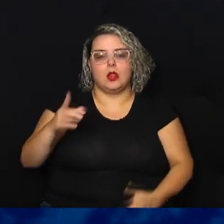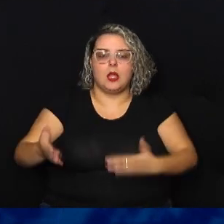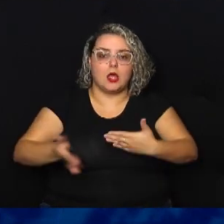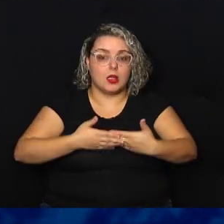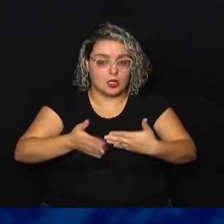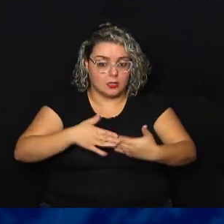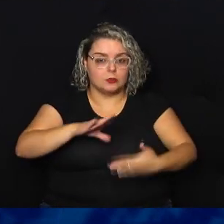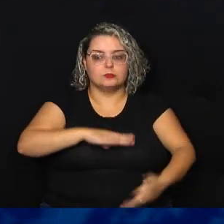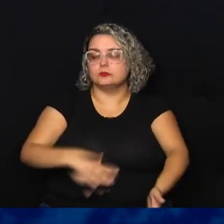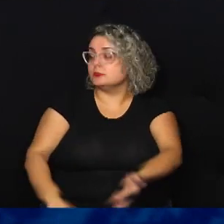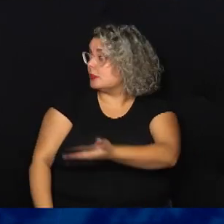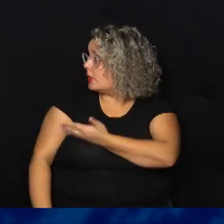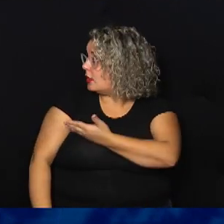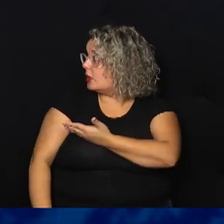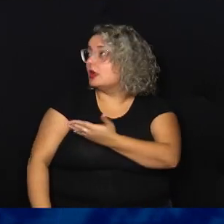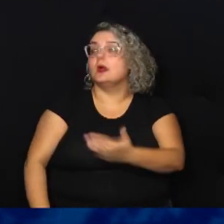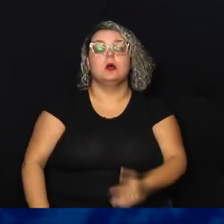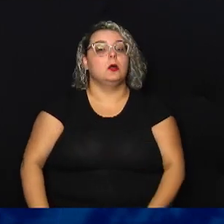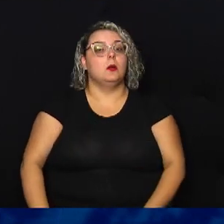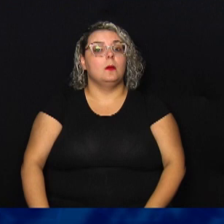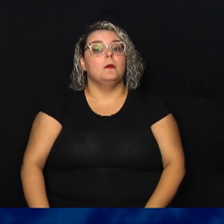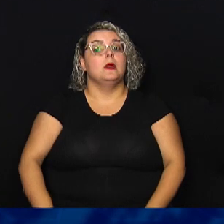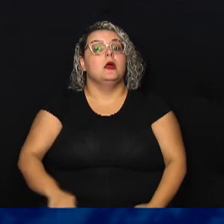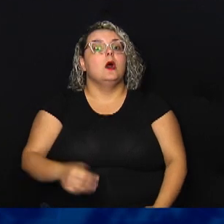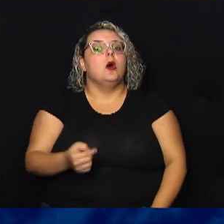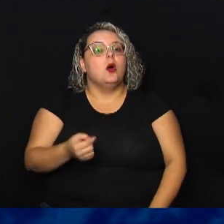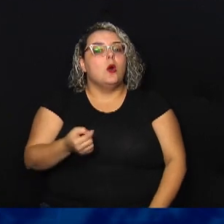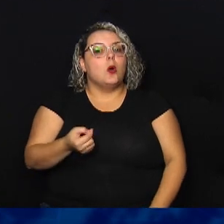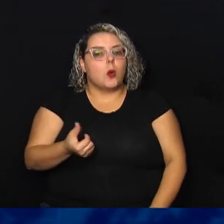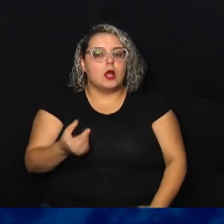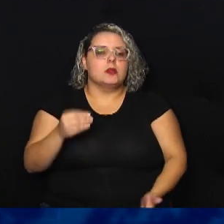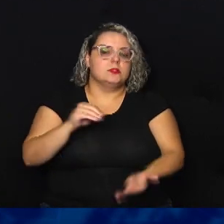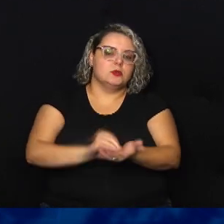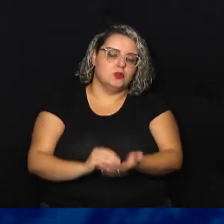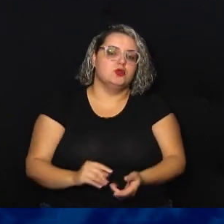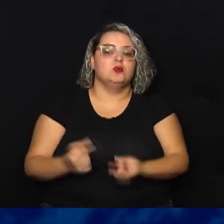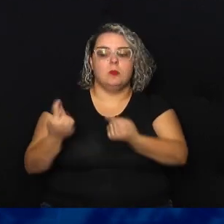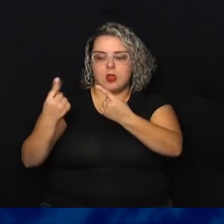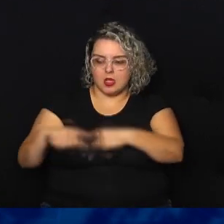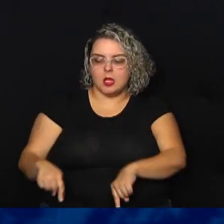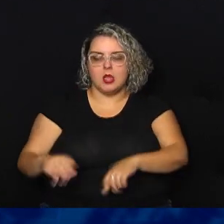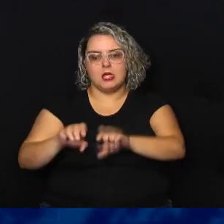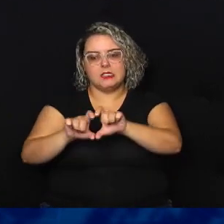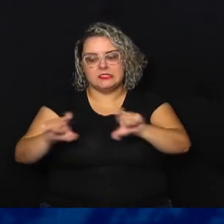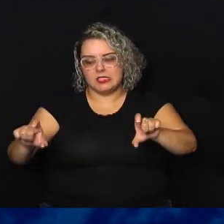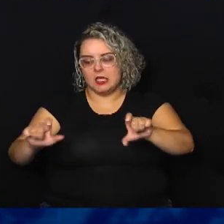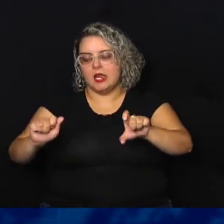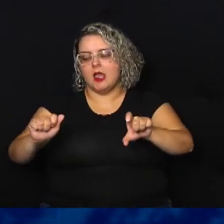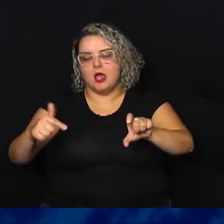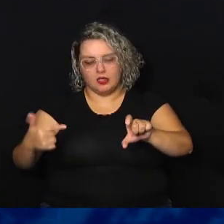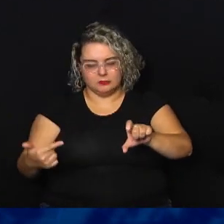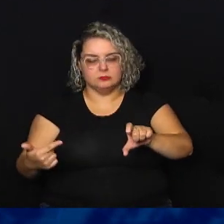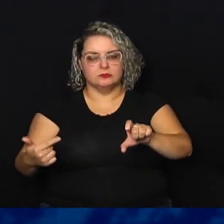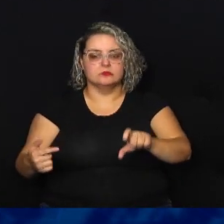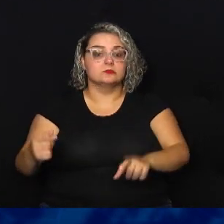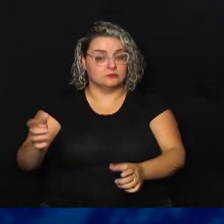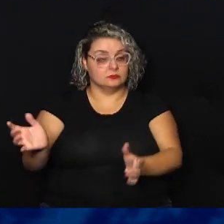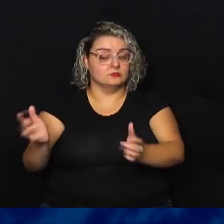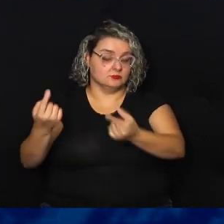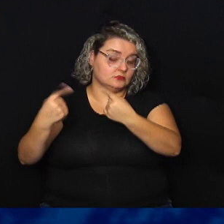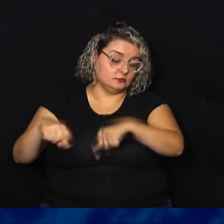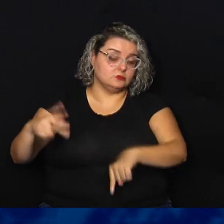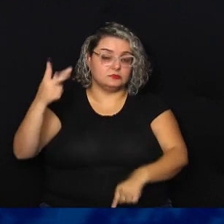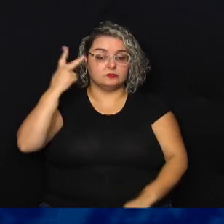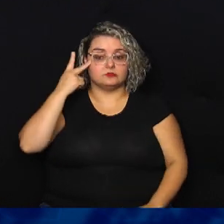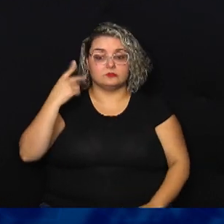em partida válida pela penúltima rodada do Campeonato Paulista da Série A2. A Macaca já se garantiu